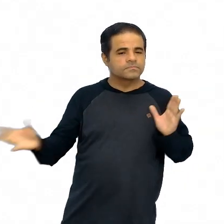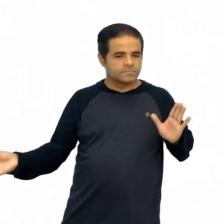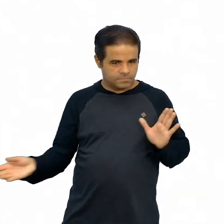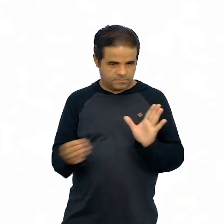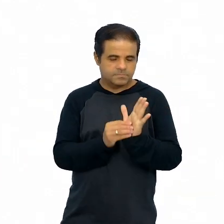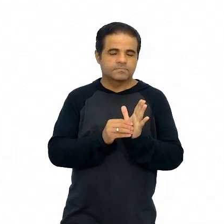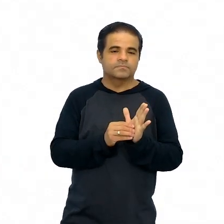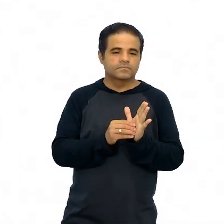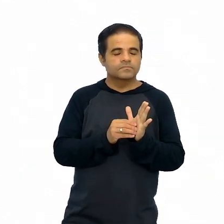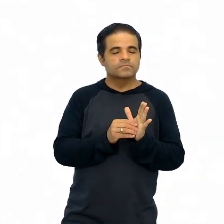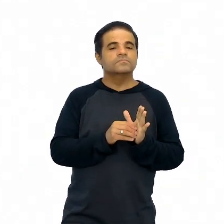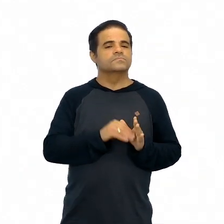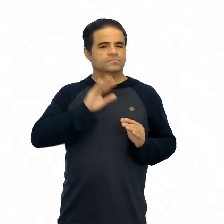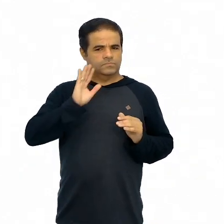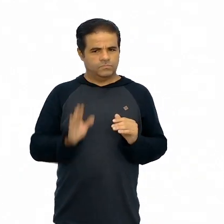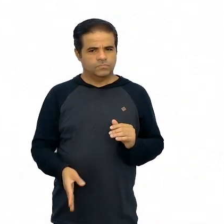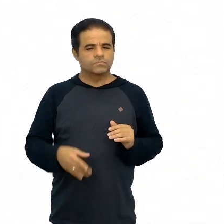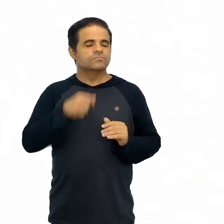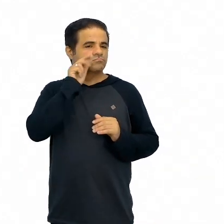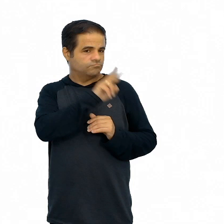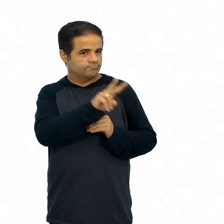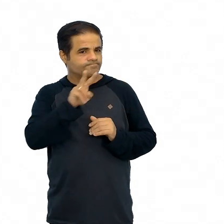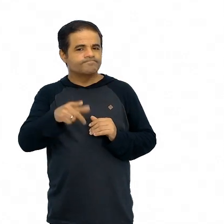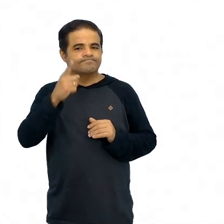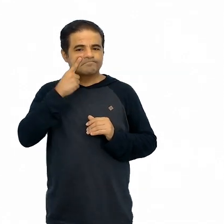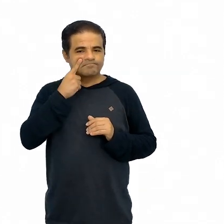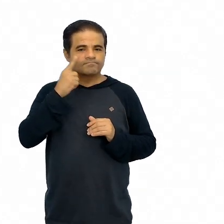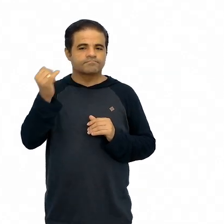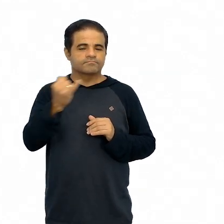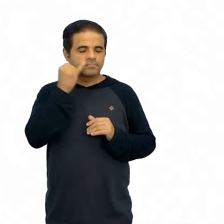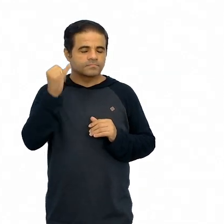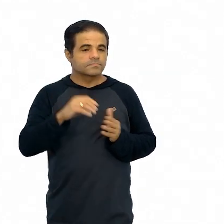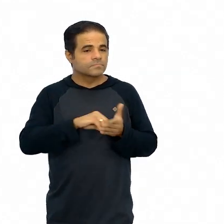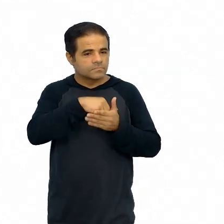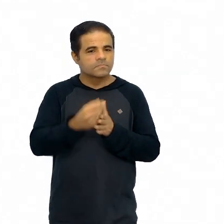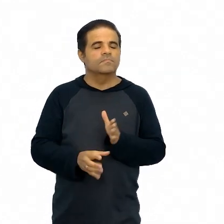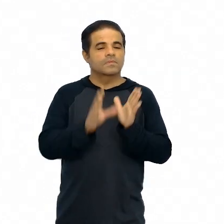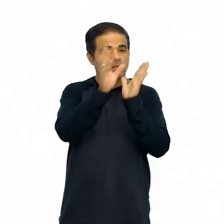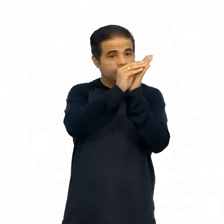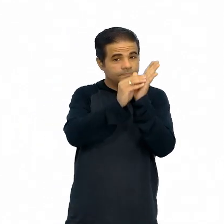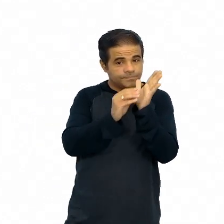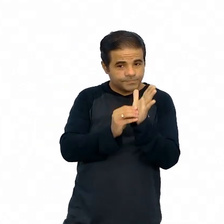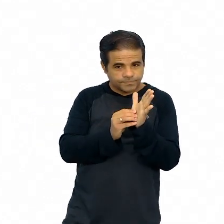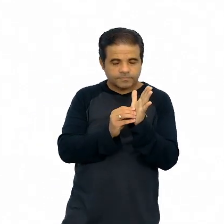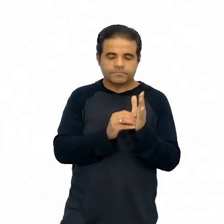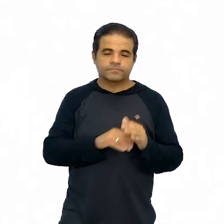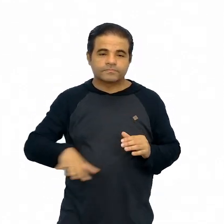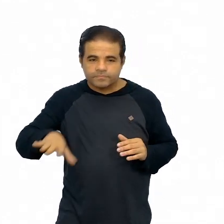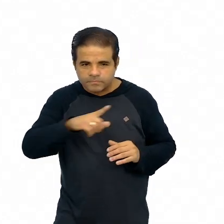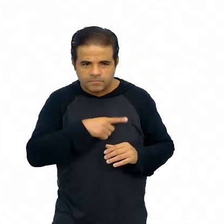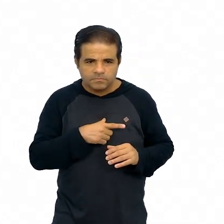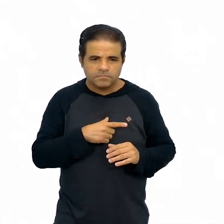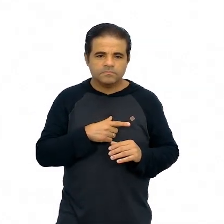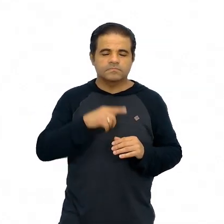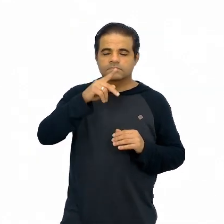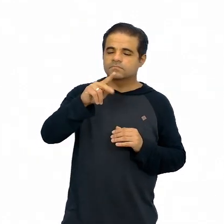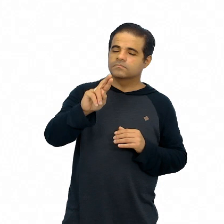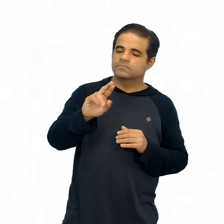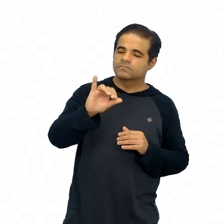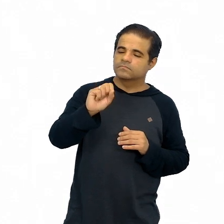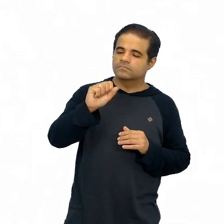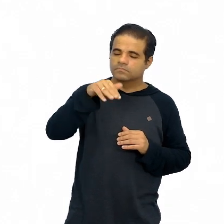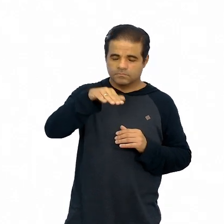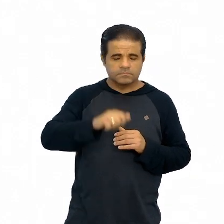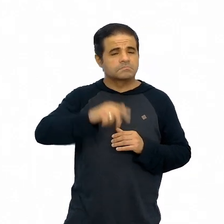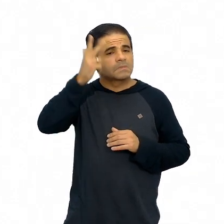geometria espacial, né? Olha aí o conhecimento do conteúdo dos estudantes. Prisma, será que é tão direto,